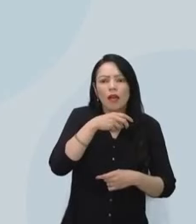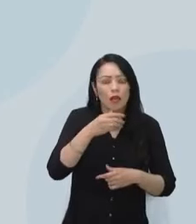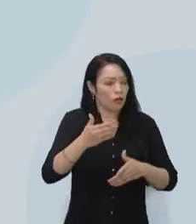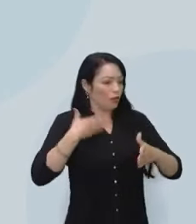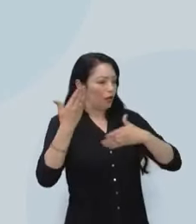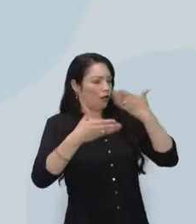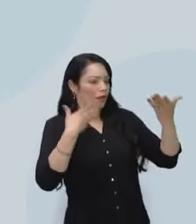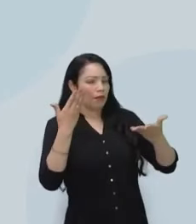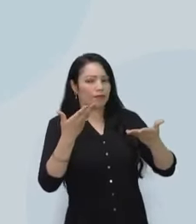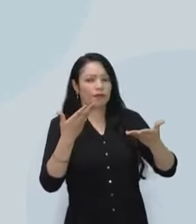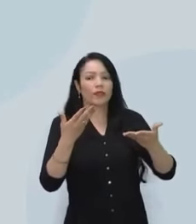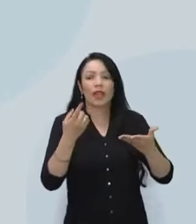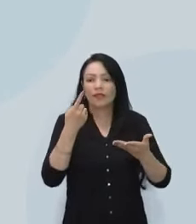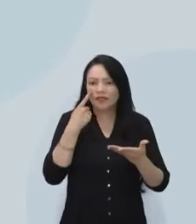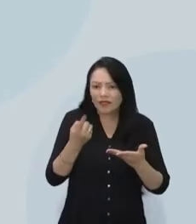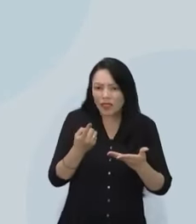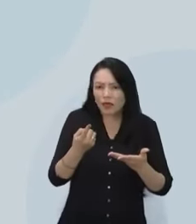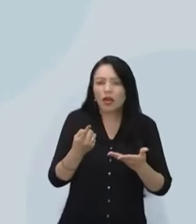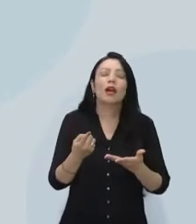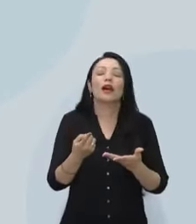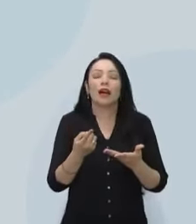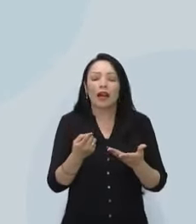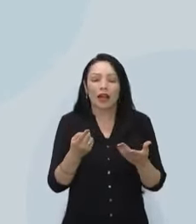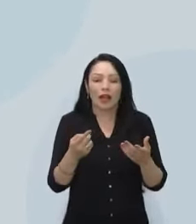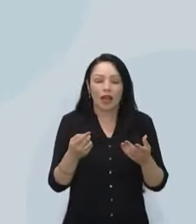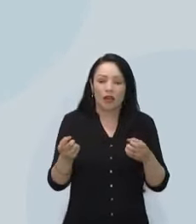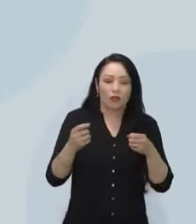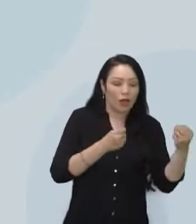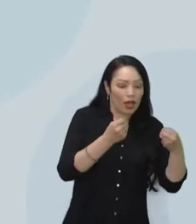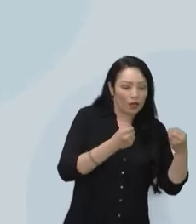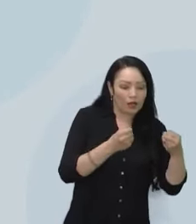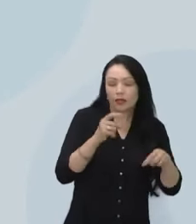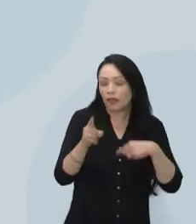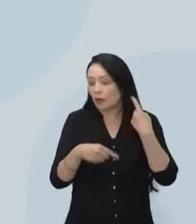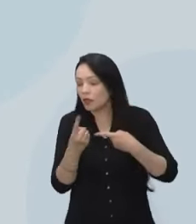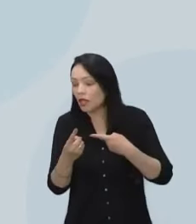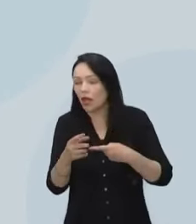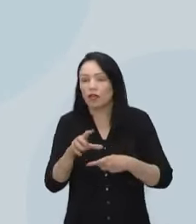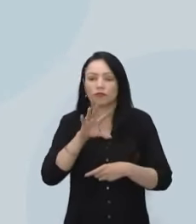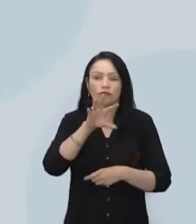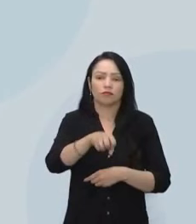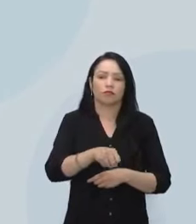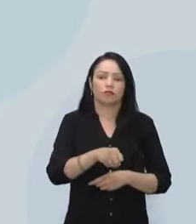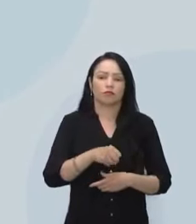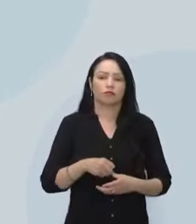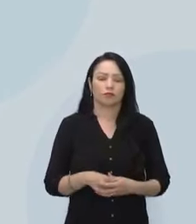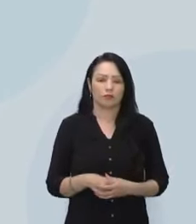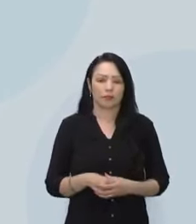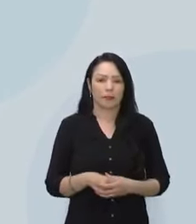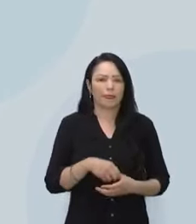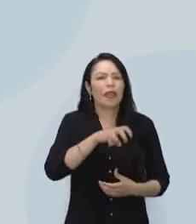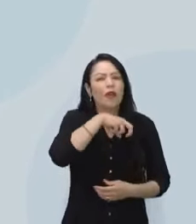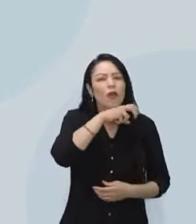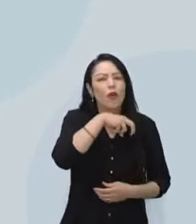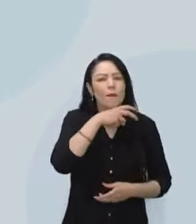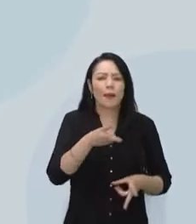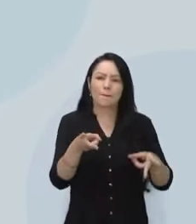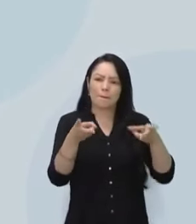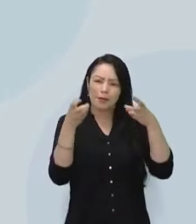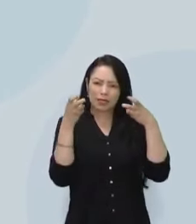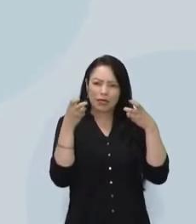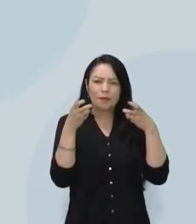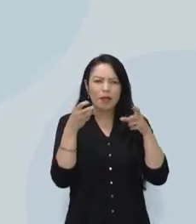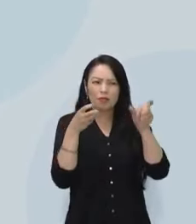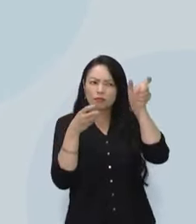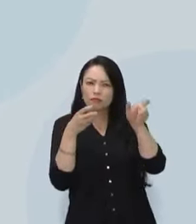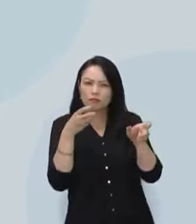assustou. Foi até seu veículo e quando retornou, a cobra estava engolindo o inseto. Segundo ele, a cobra percebeu sua presença, mas preferiu